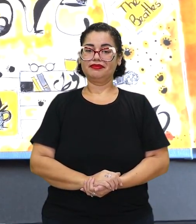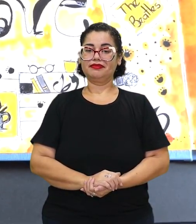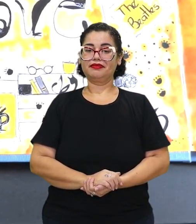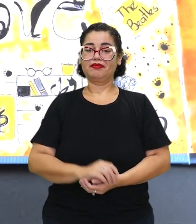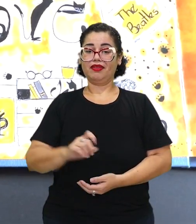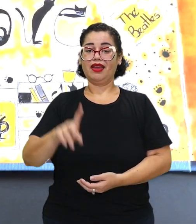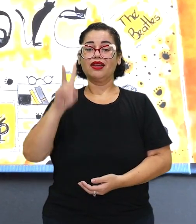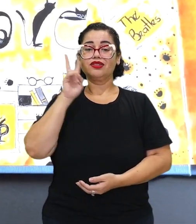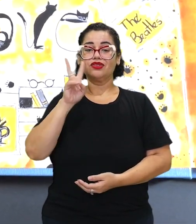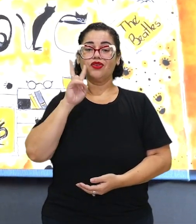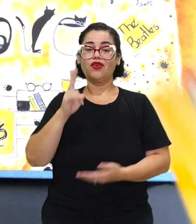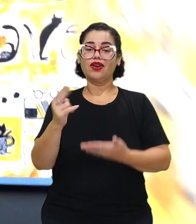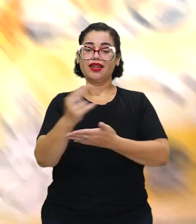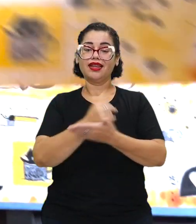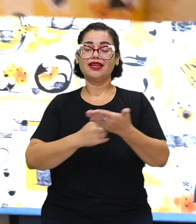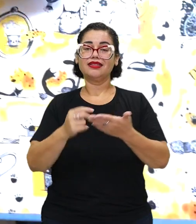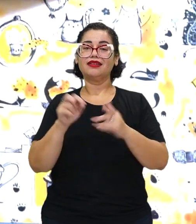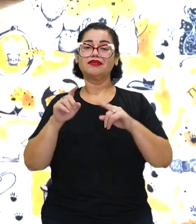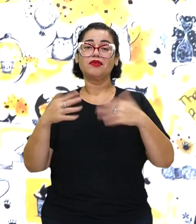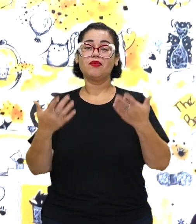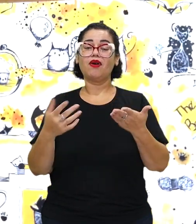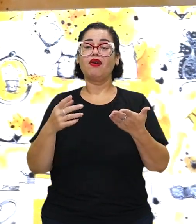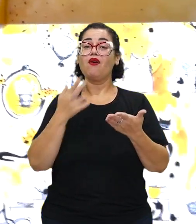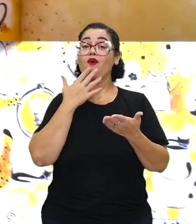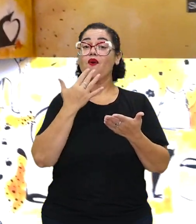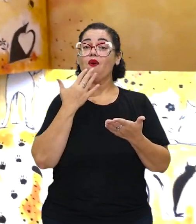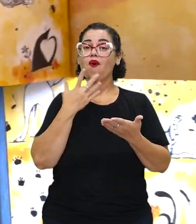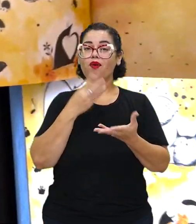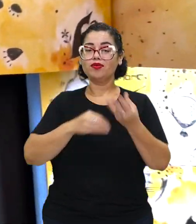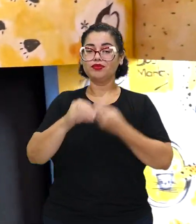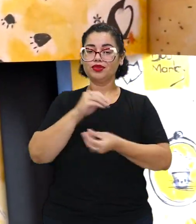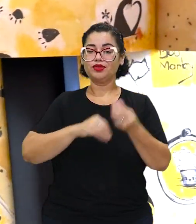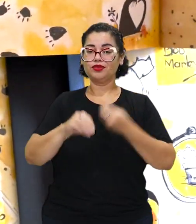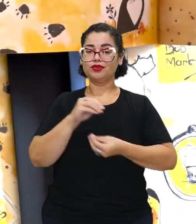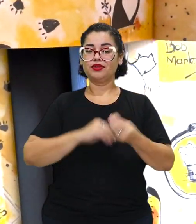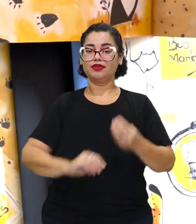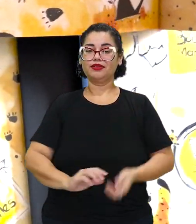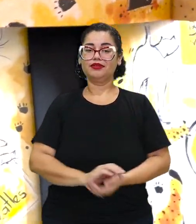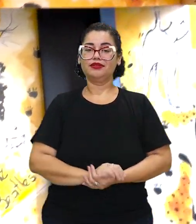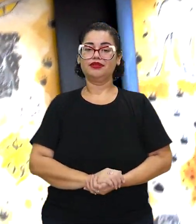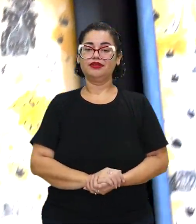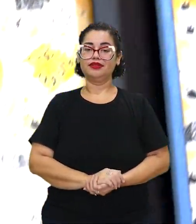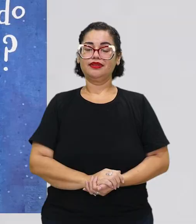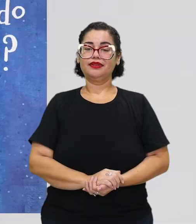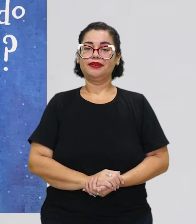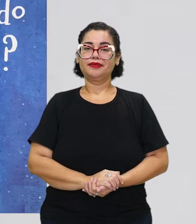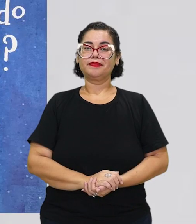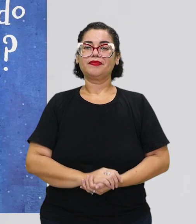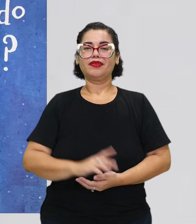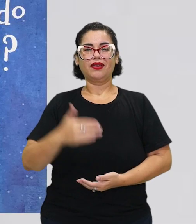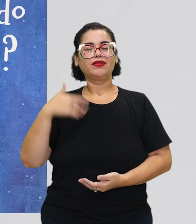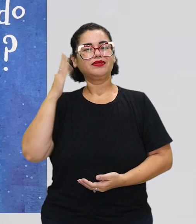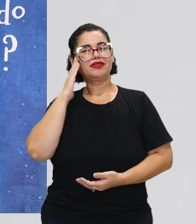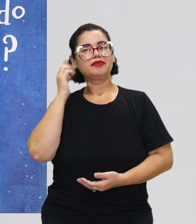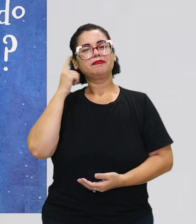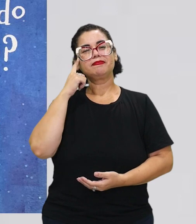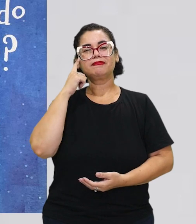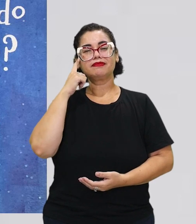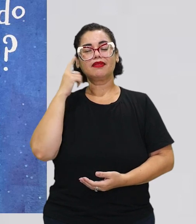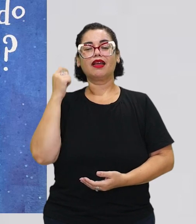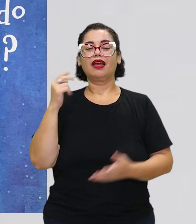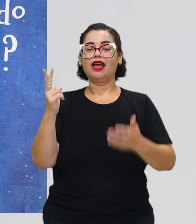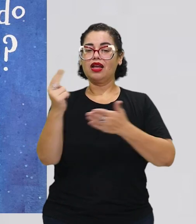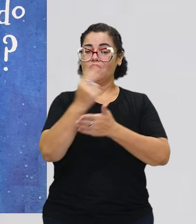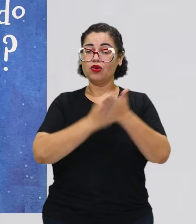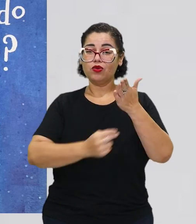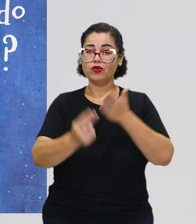uma noção do que é feito em relação à cor. Aí eu falei,